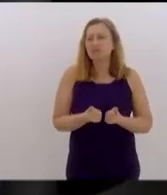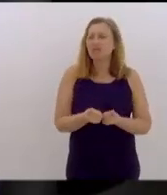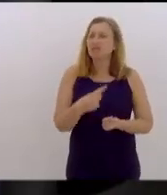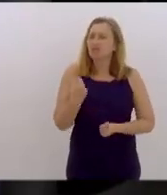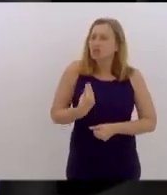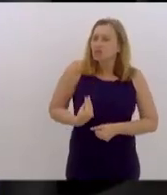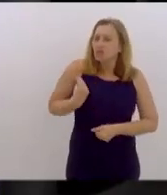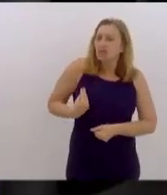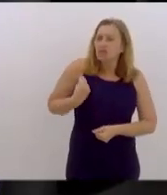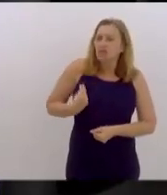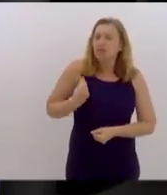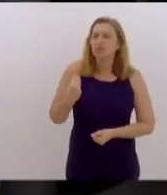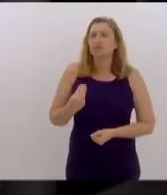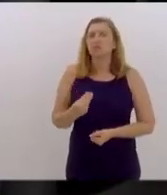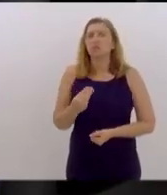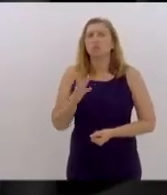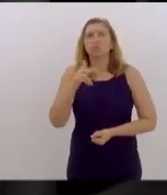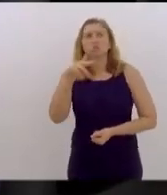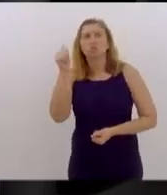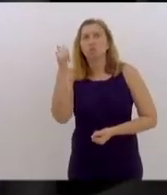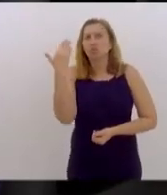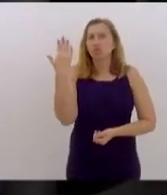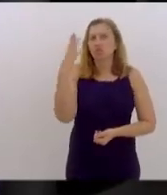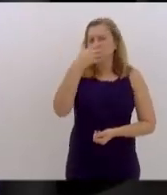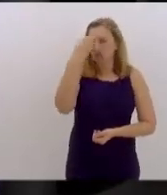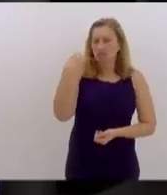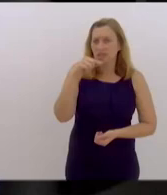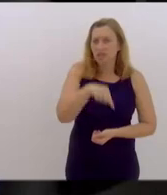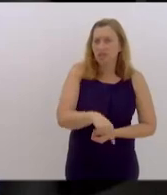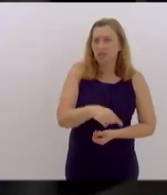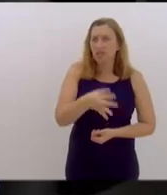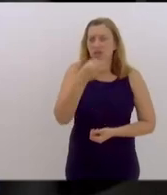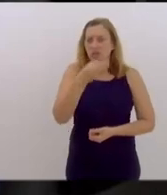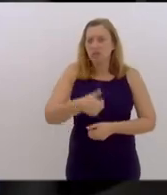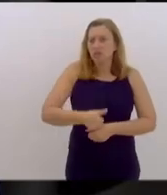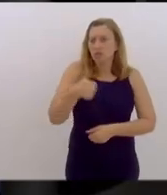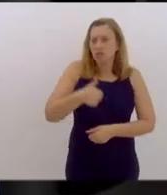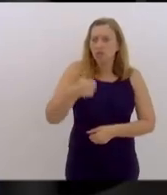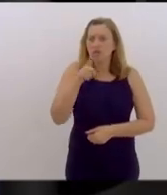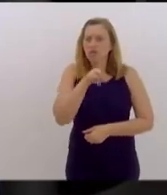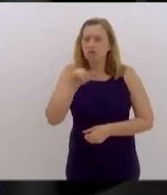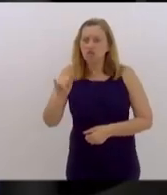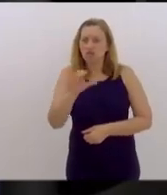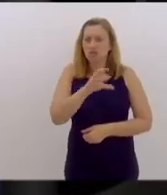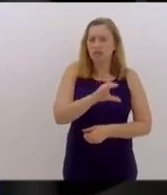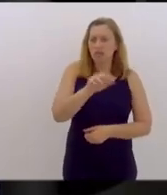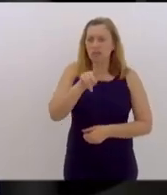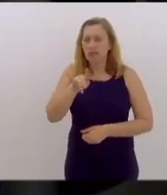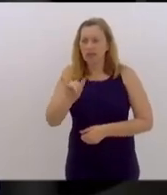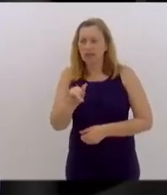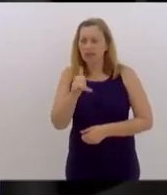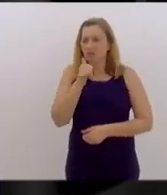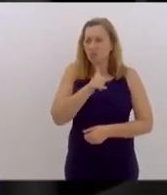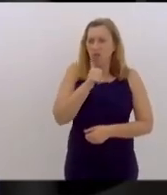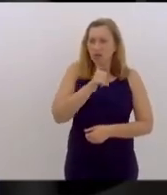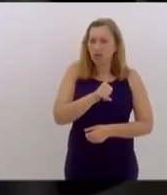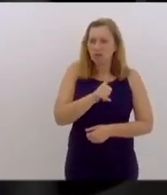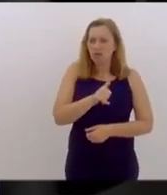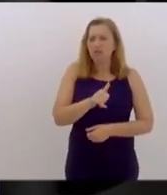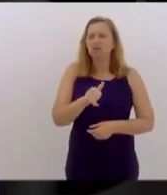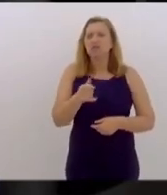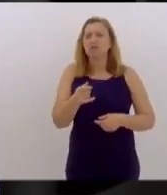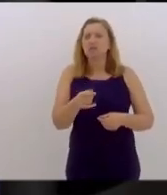esse que a gente está vivendo eu nunca vou me esquecer aqui do depoimento na 1º dia de CPI daquela senhora uma uma